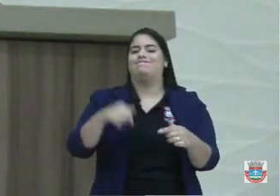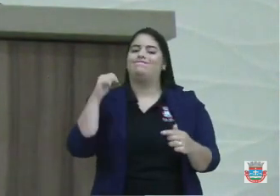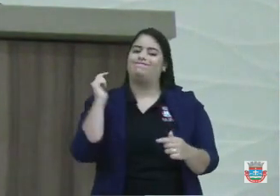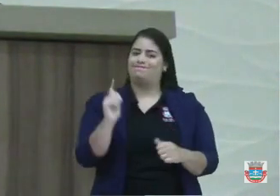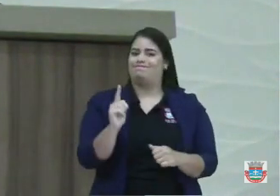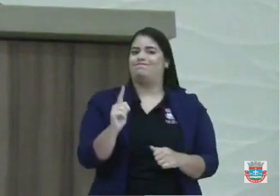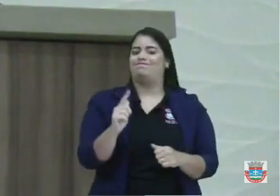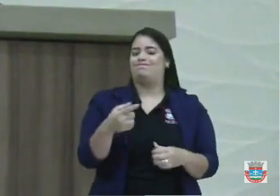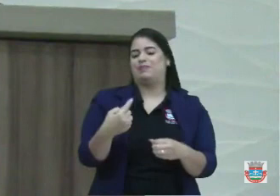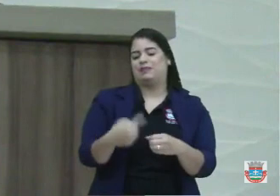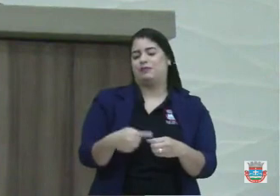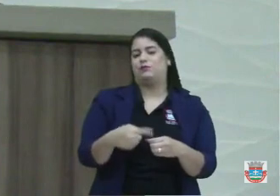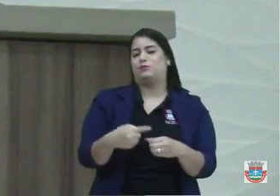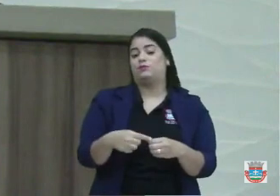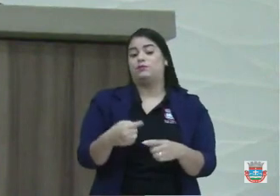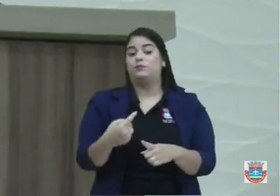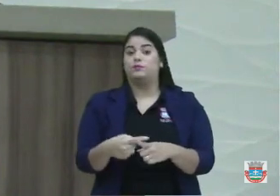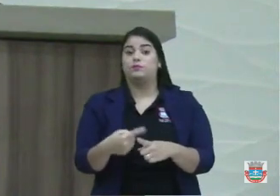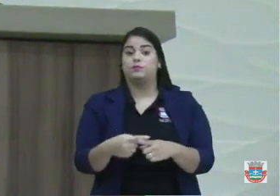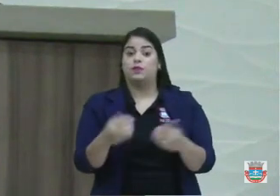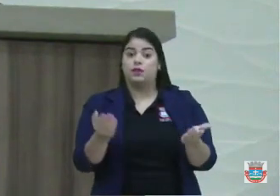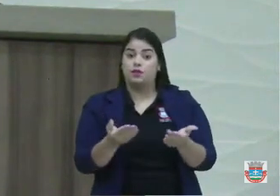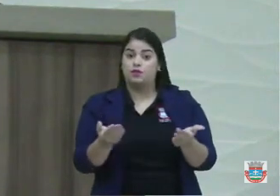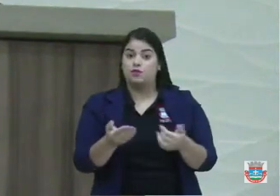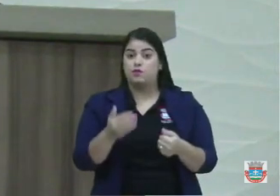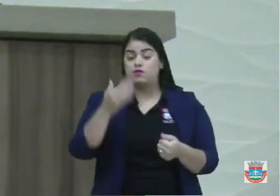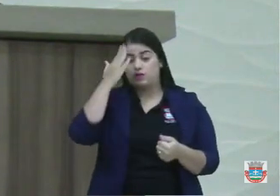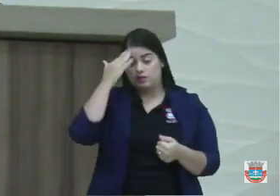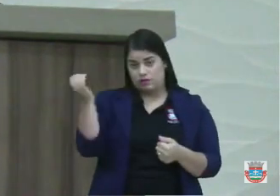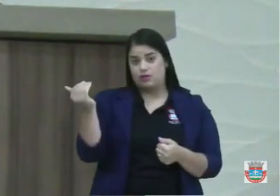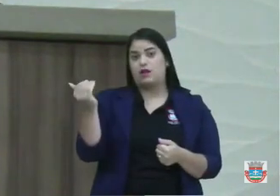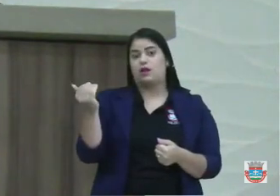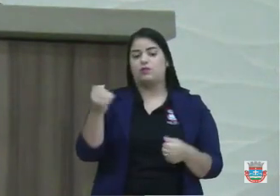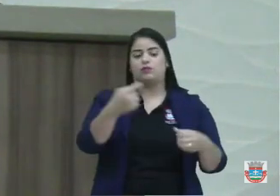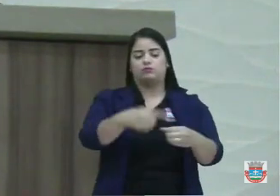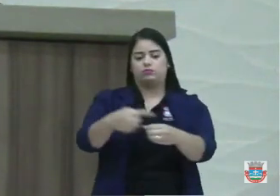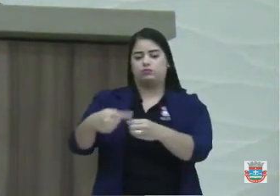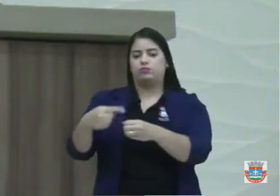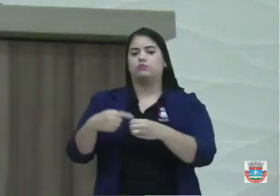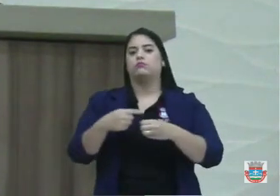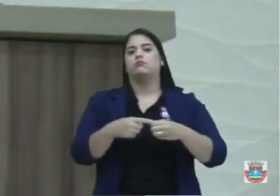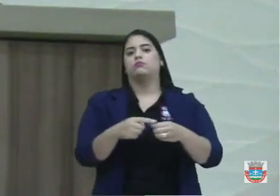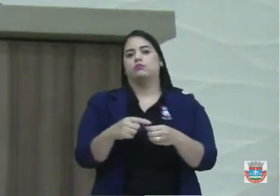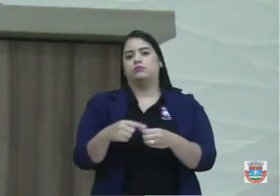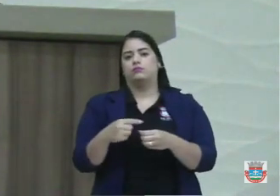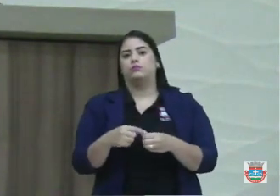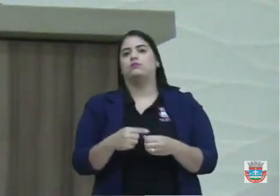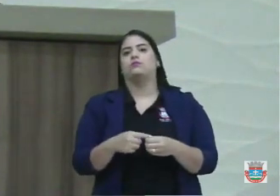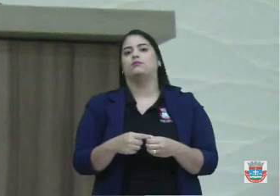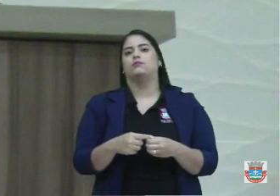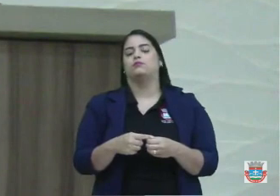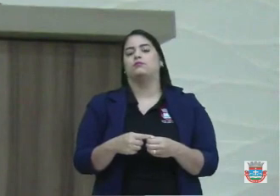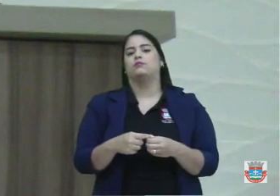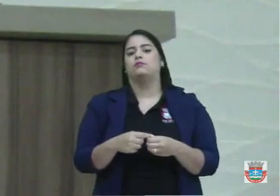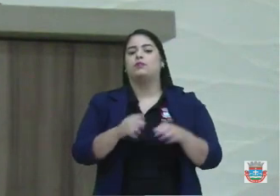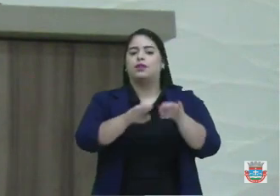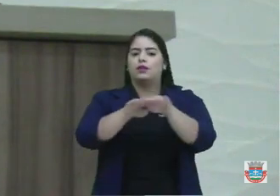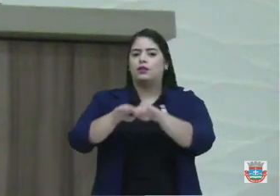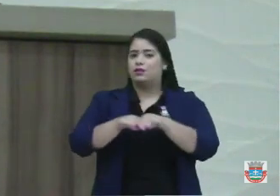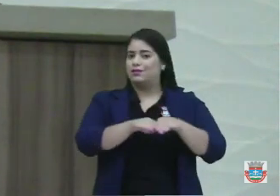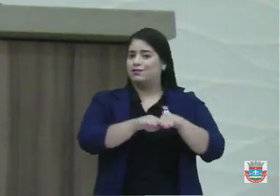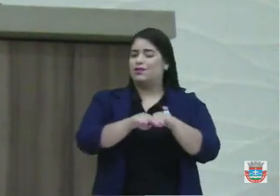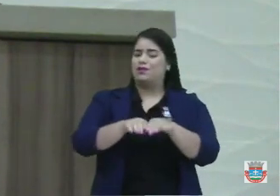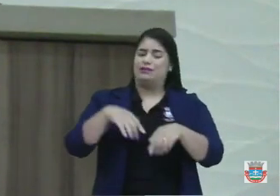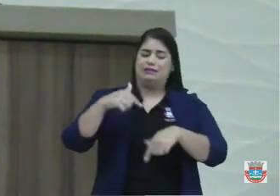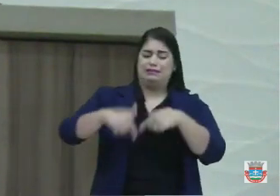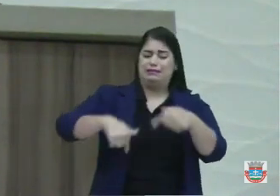nosso município, porque hoje a gente sabemos o quanto está em toda a cidade, estado e Brasil, a luta é grande